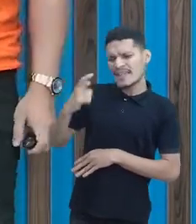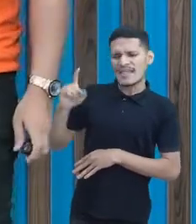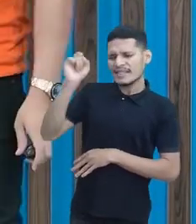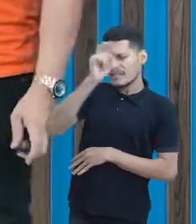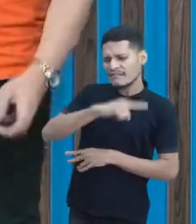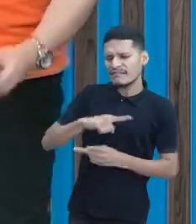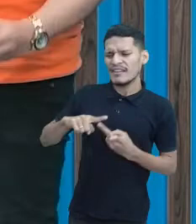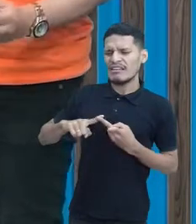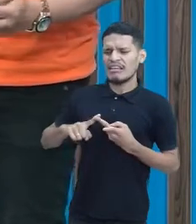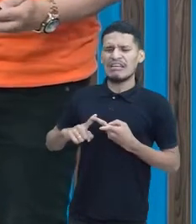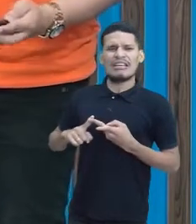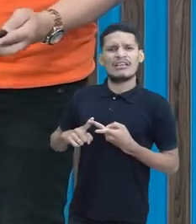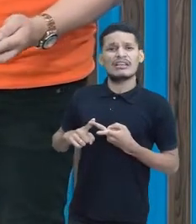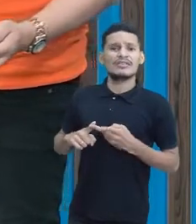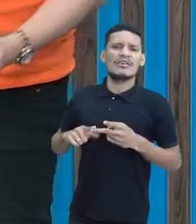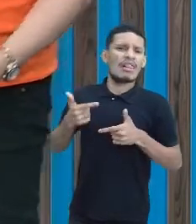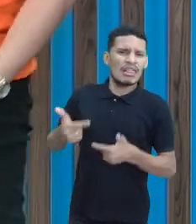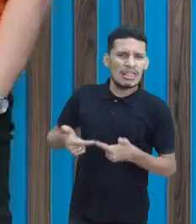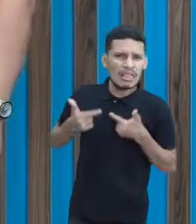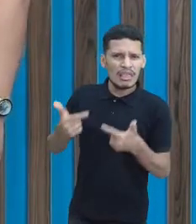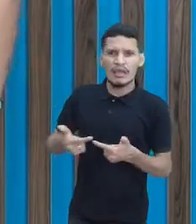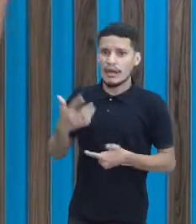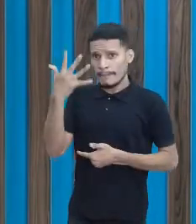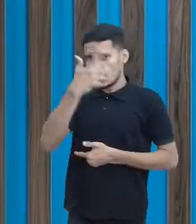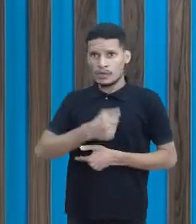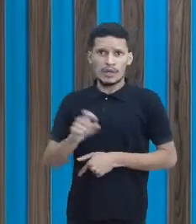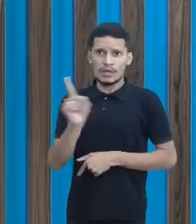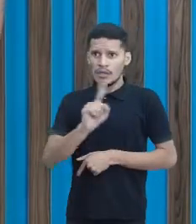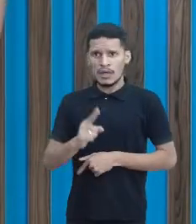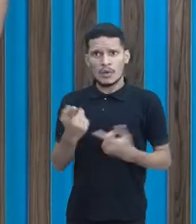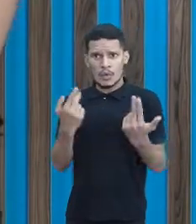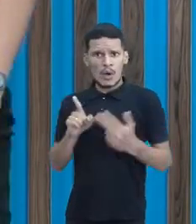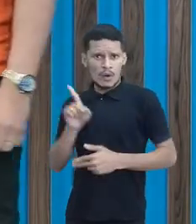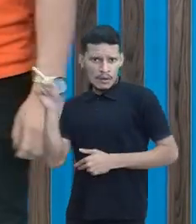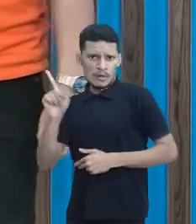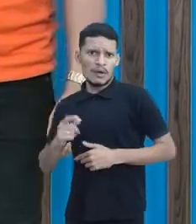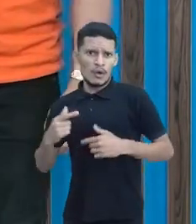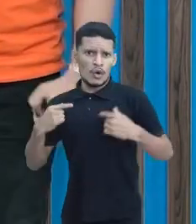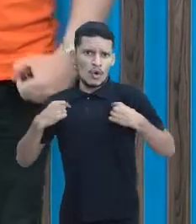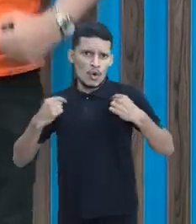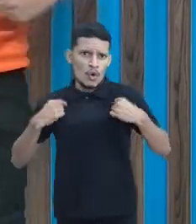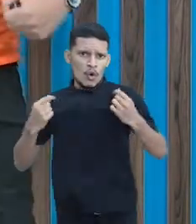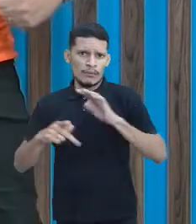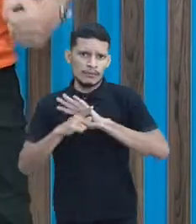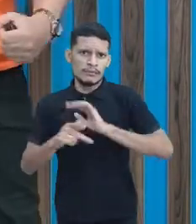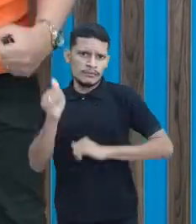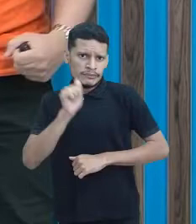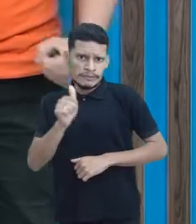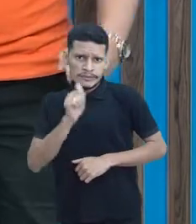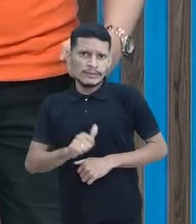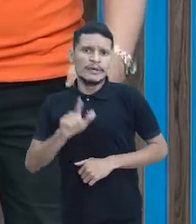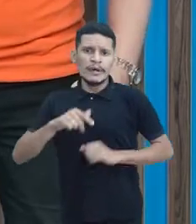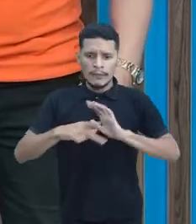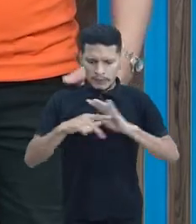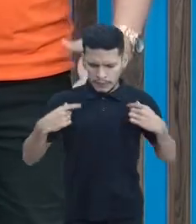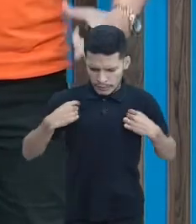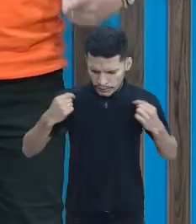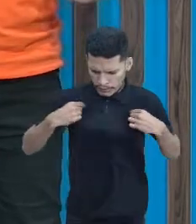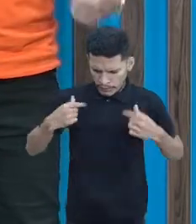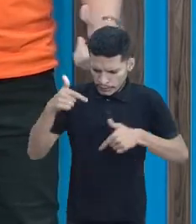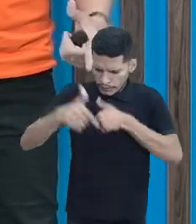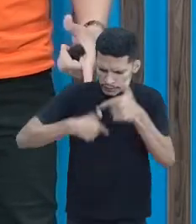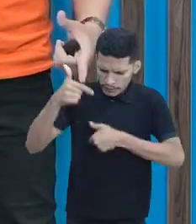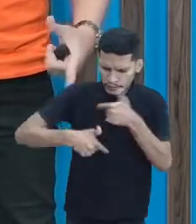difícil, não é tão bonitinho como esse macacão aqui dessa moça, tá? É um macacão de alguém que trabalha